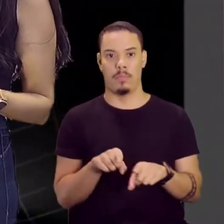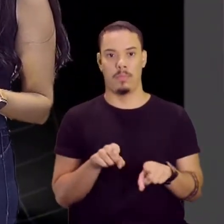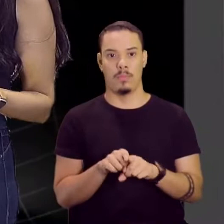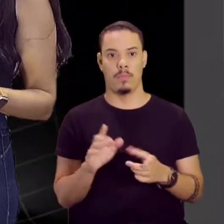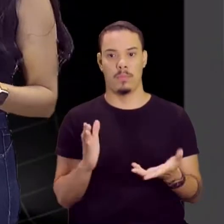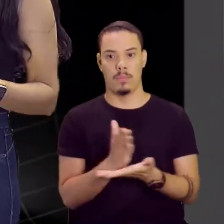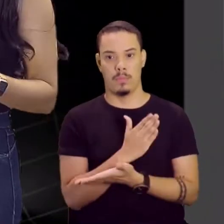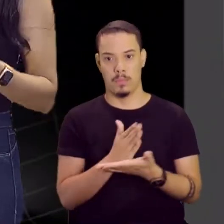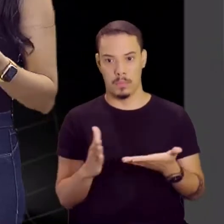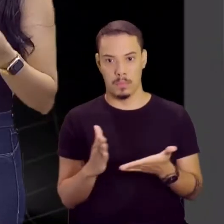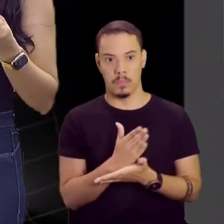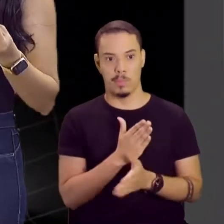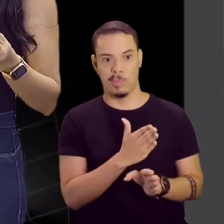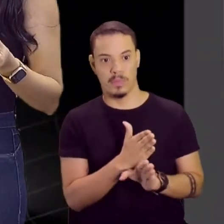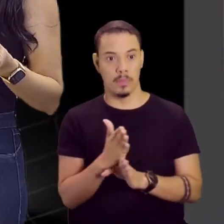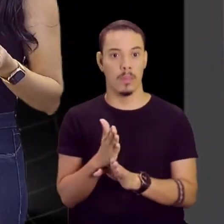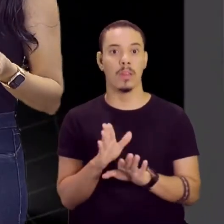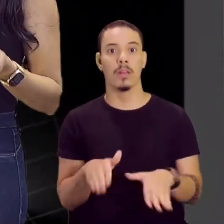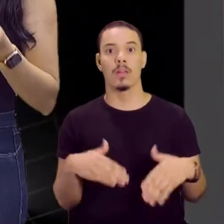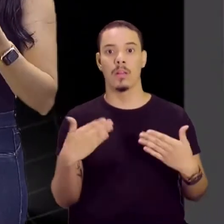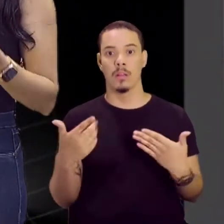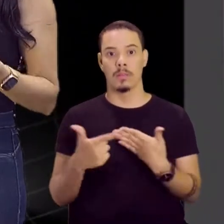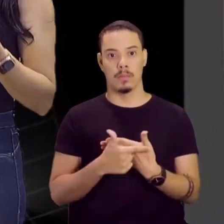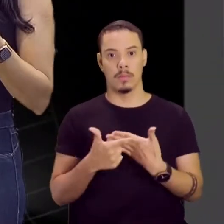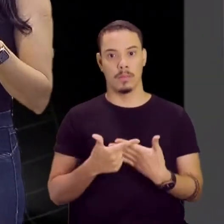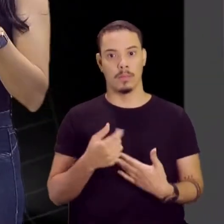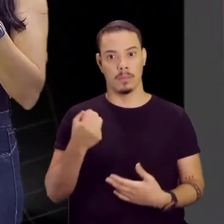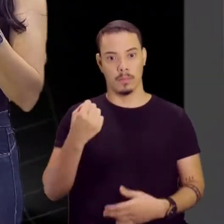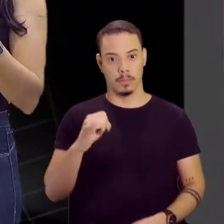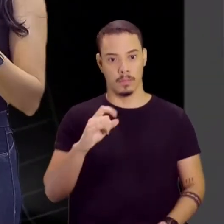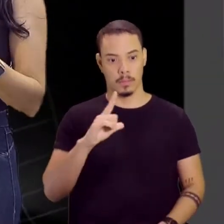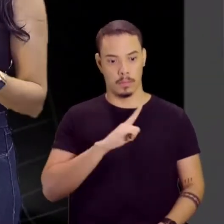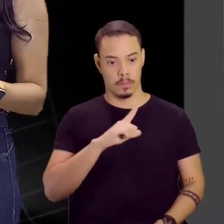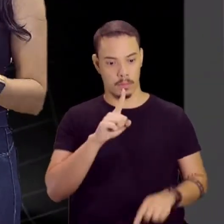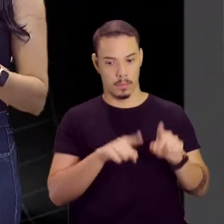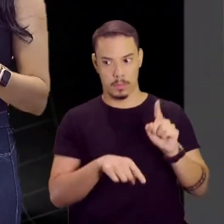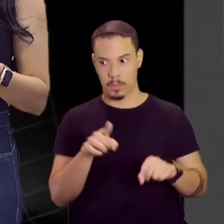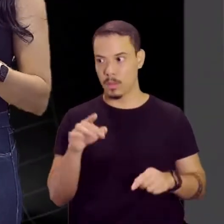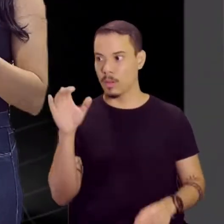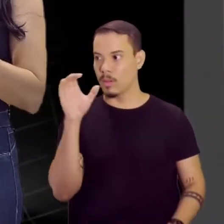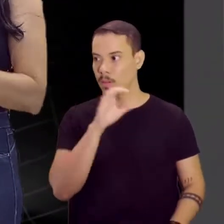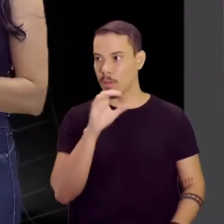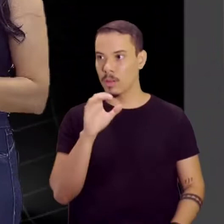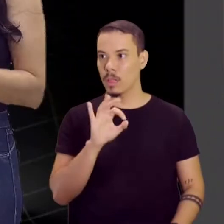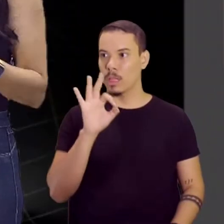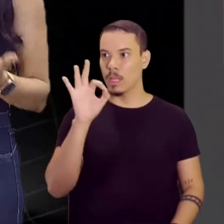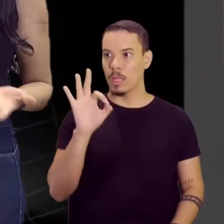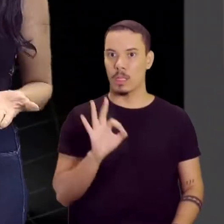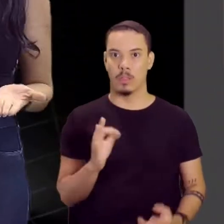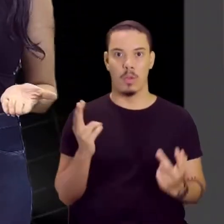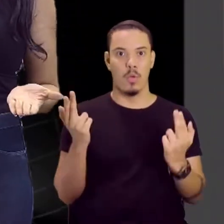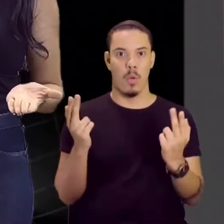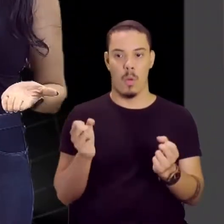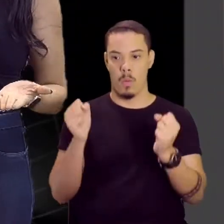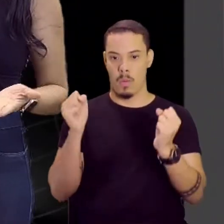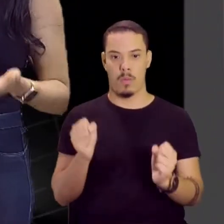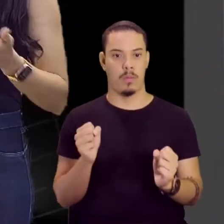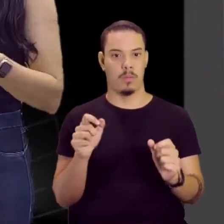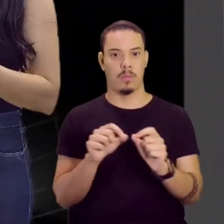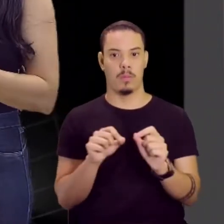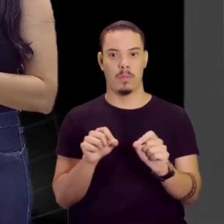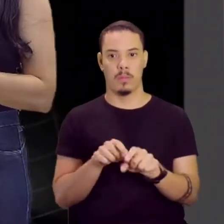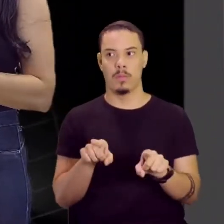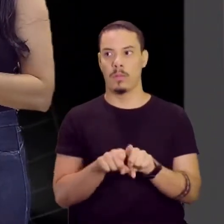na vertical. Né? Qual é a condição, pessoal? Se eu tenho variação de velocidade em taxas iguais, eu posso trabalhar um